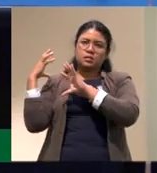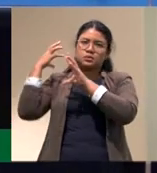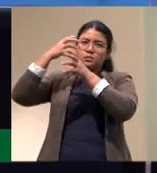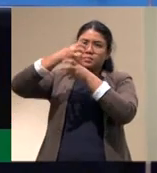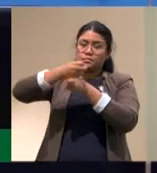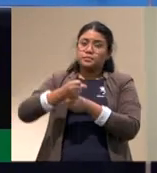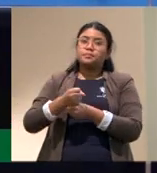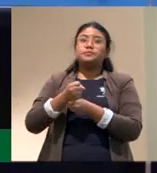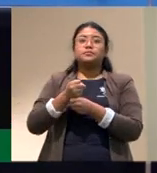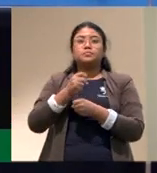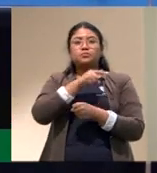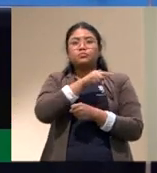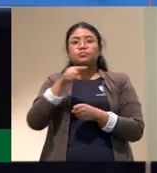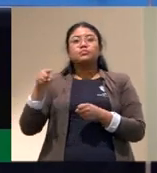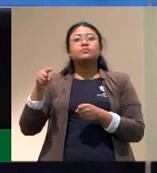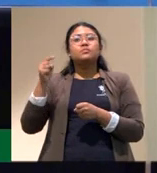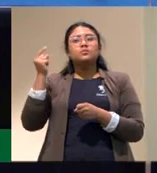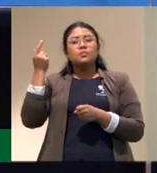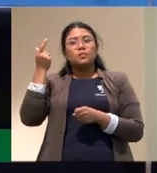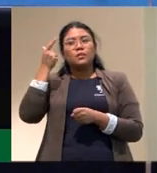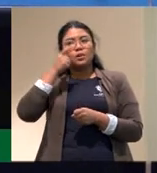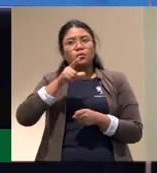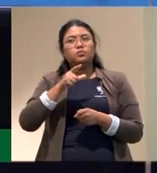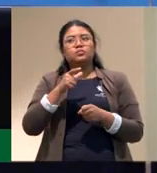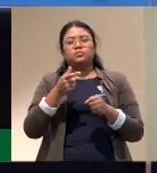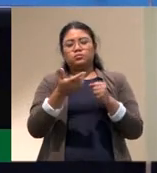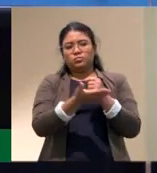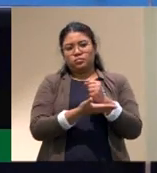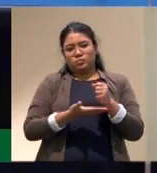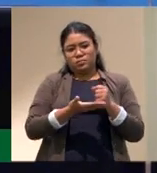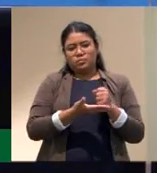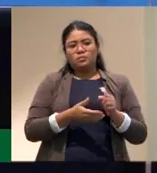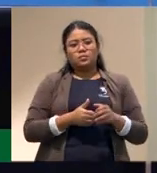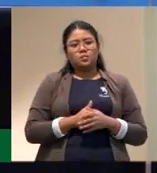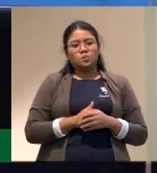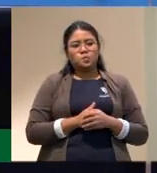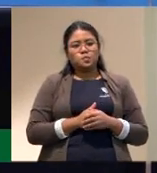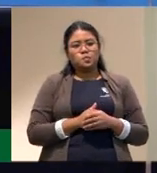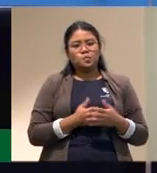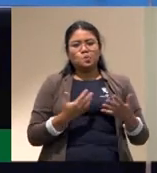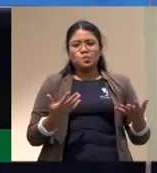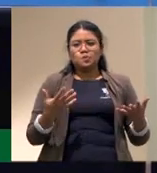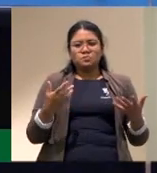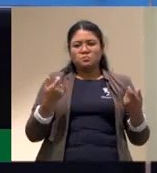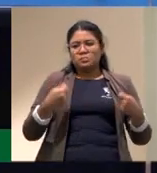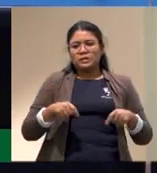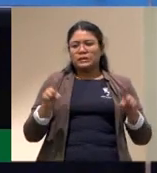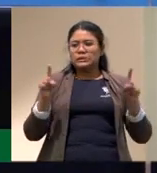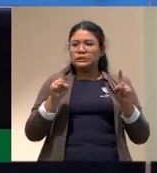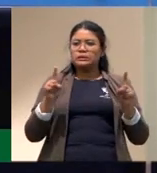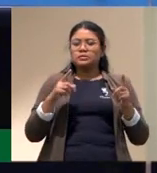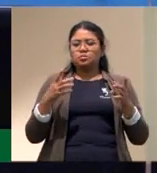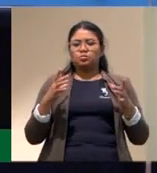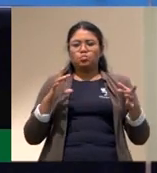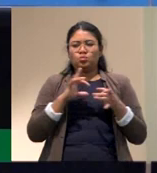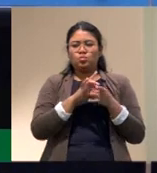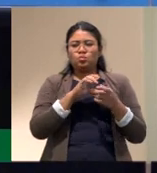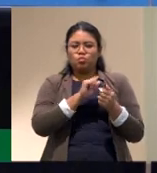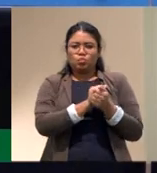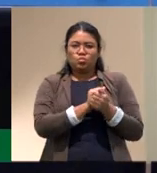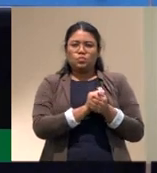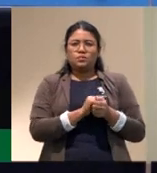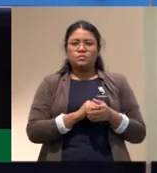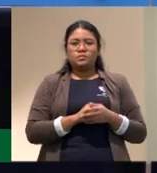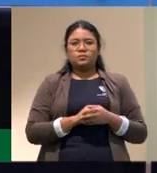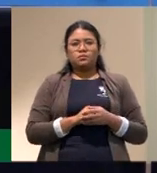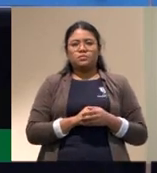repertório para que ela adense conceitualmente. E não tem a menor necessidade de limitar. E